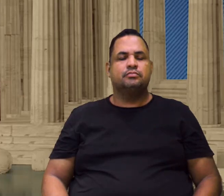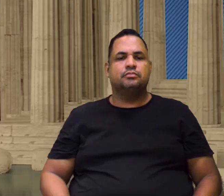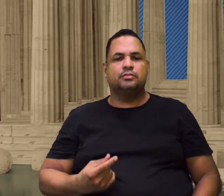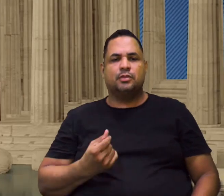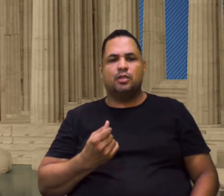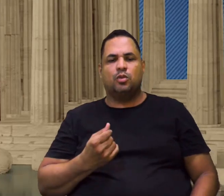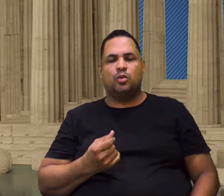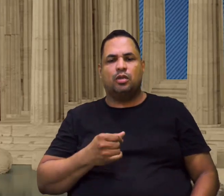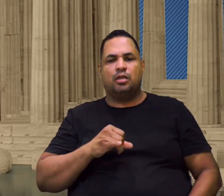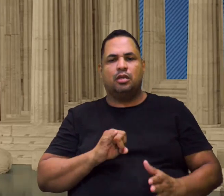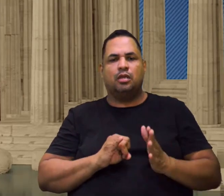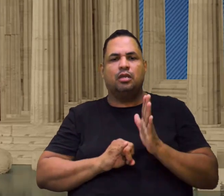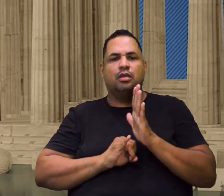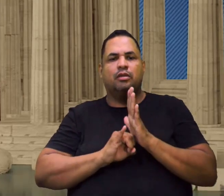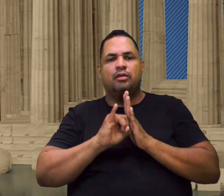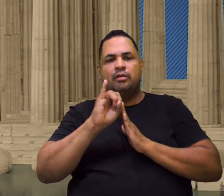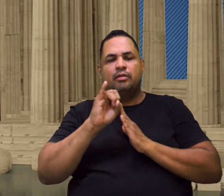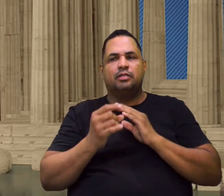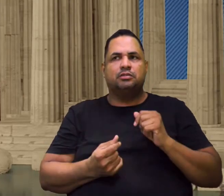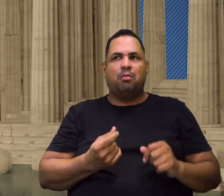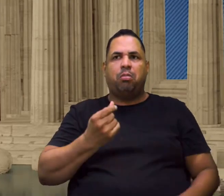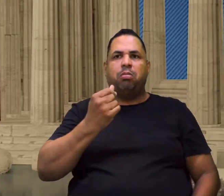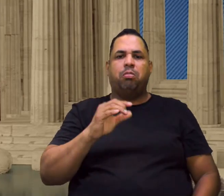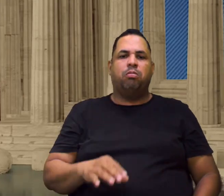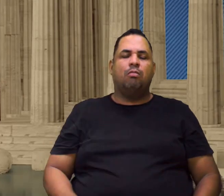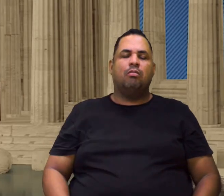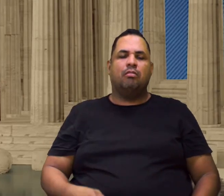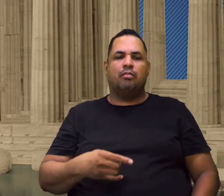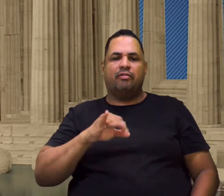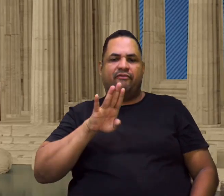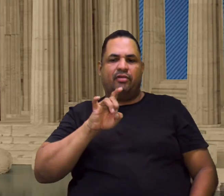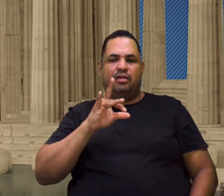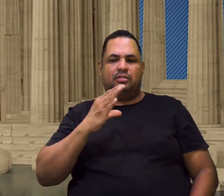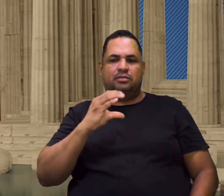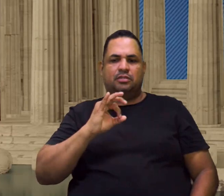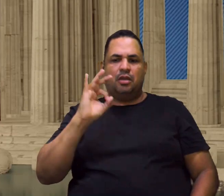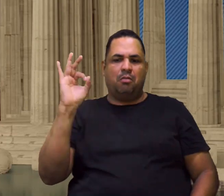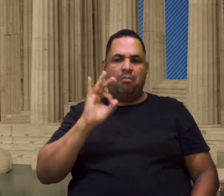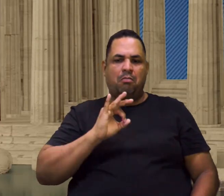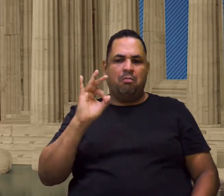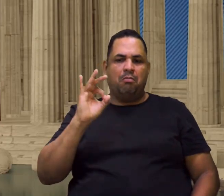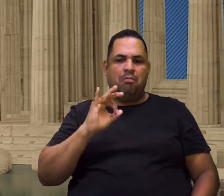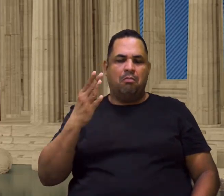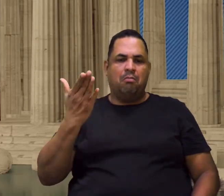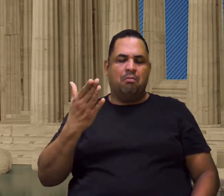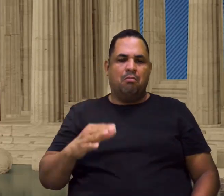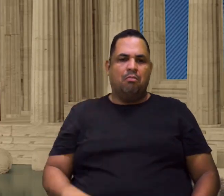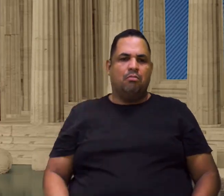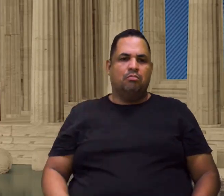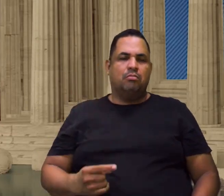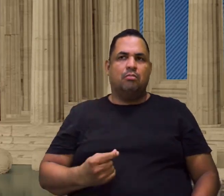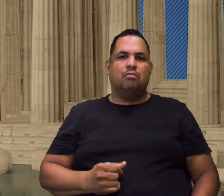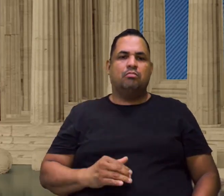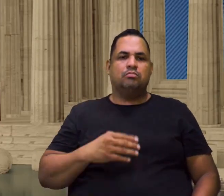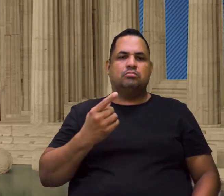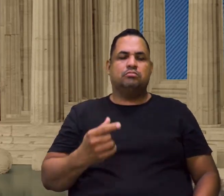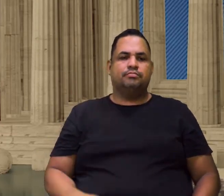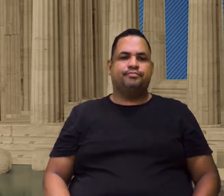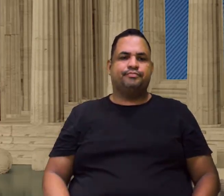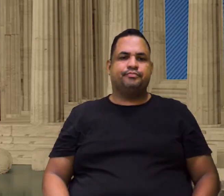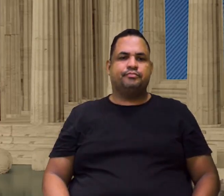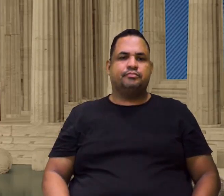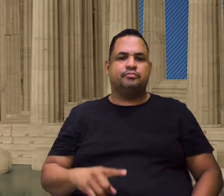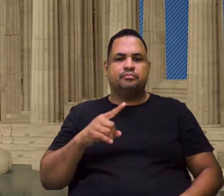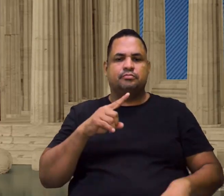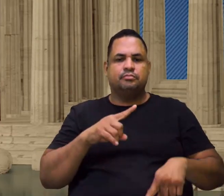alta, porque os produtos vão sumir na matéria-prima. Aí vocês perceberam, né, que em alguns momentos, peças de, olha só, peças